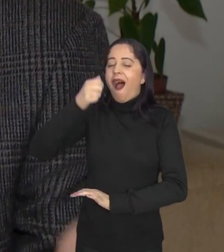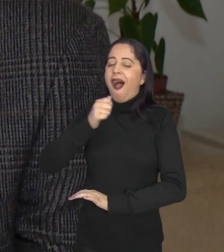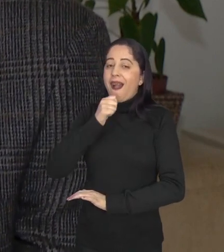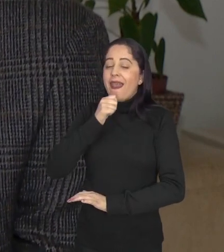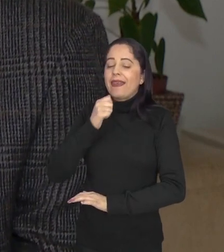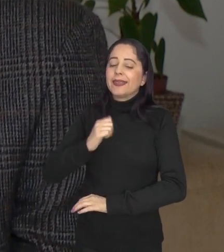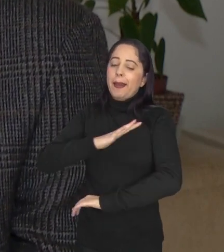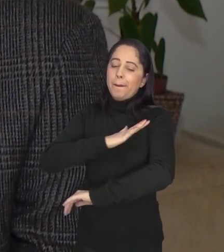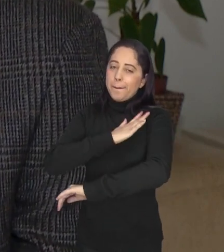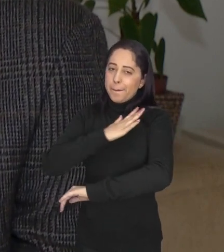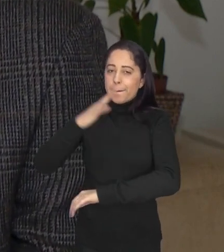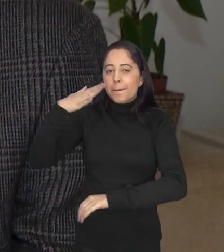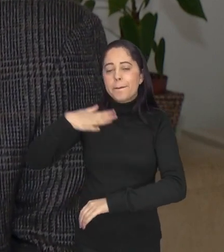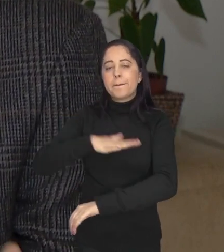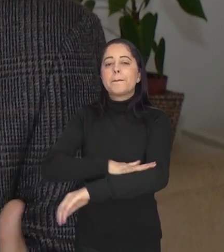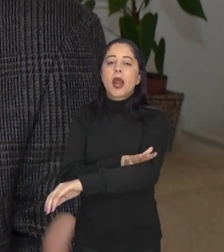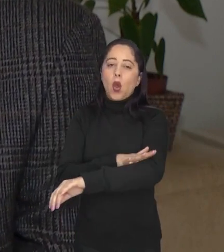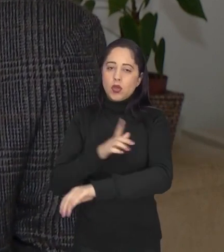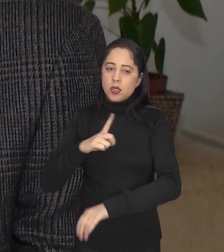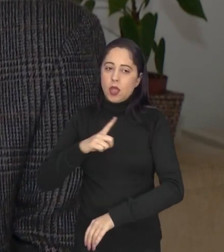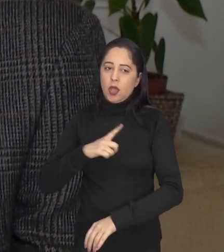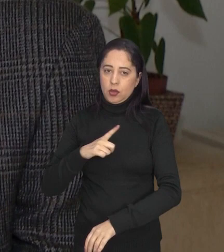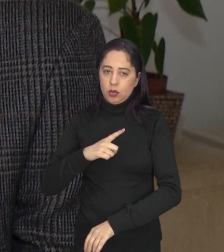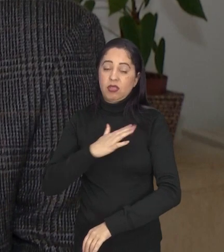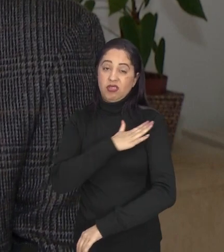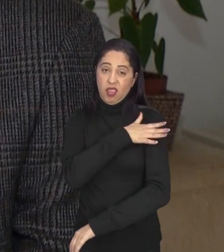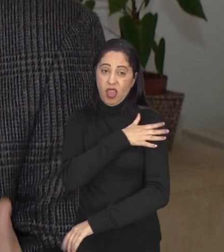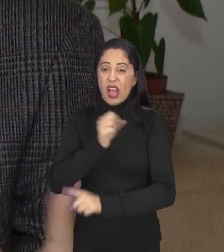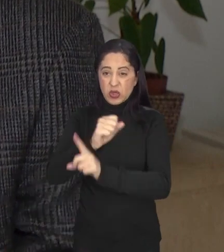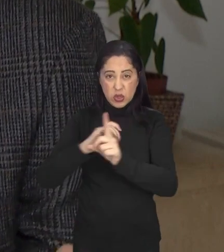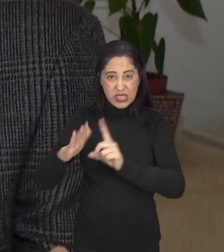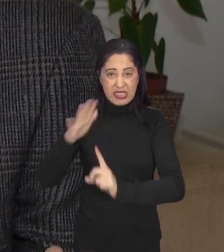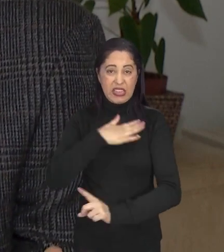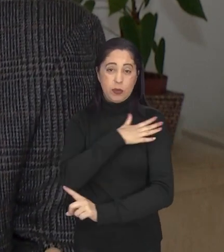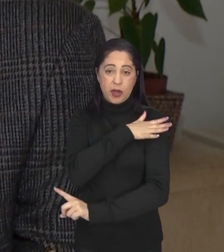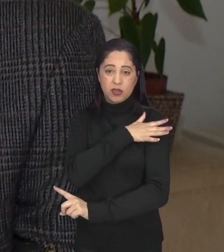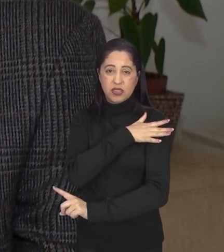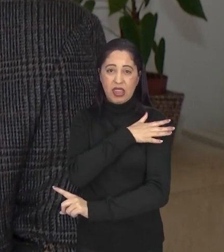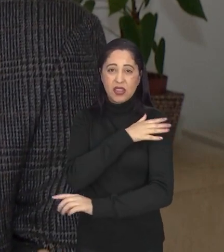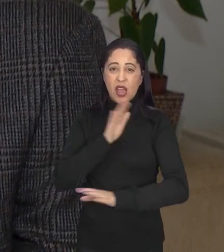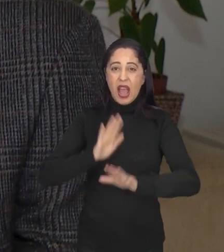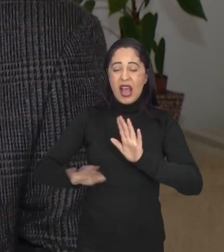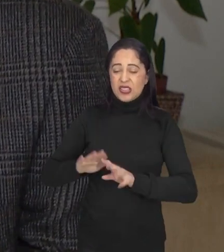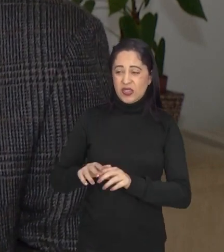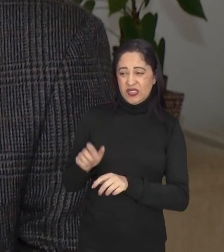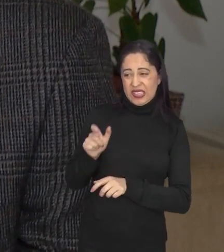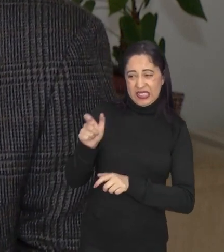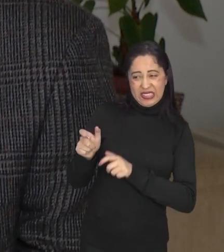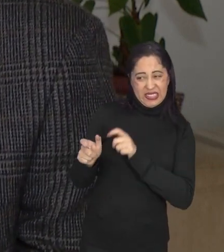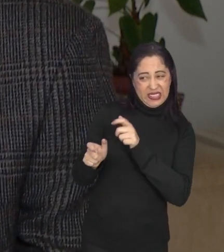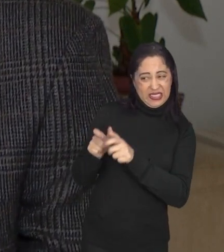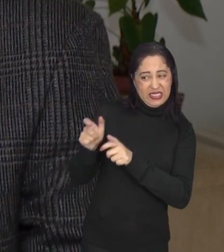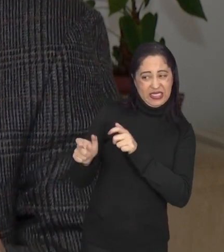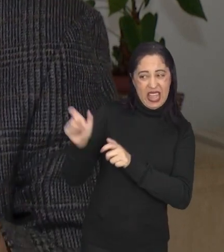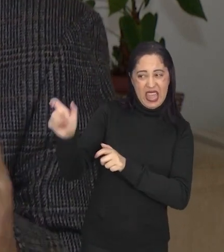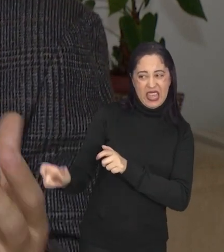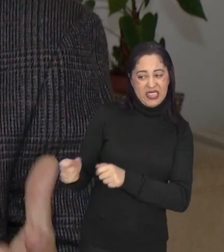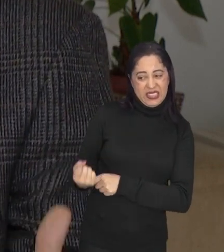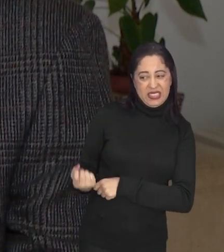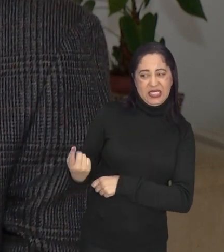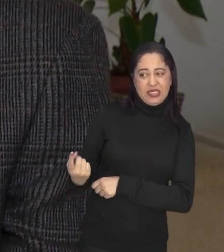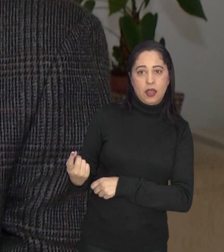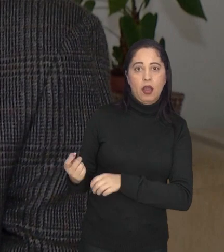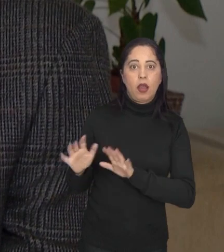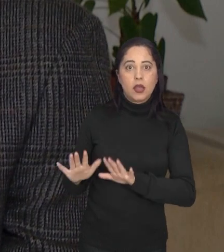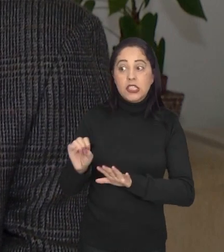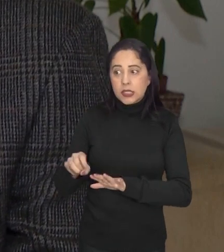ainda existe um preconceito muito grande dentro da sociedade. E muitas vezes esses pacientes eles são estigmatizados dentro da sociedade. Então, o